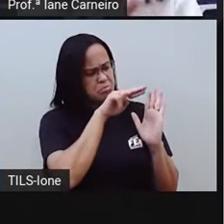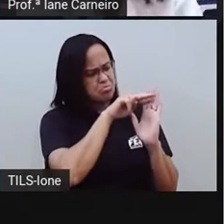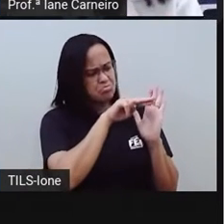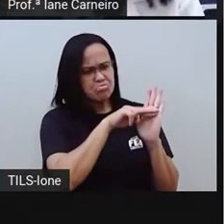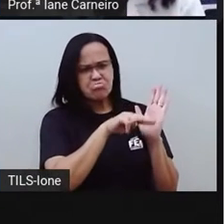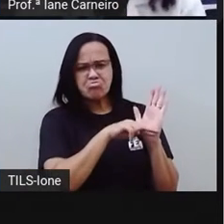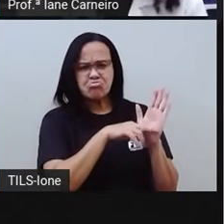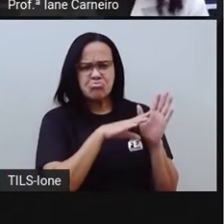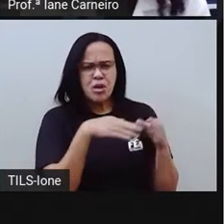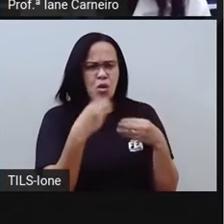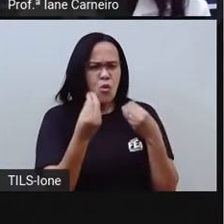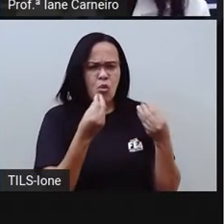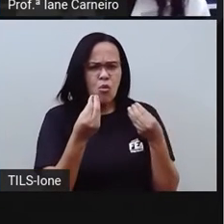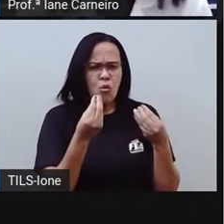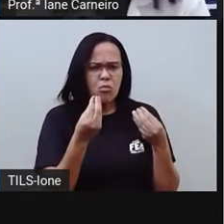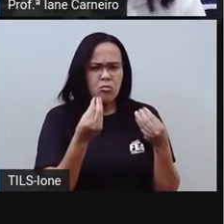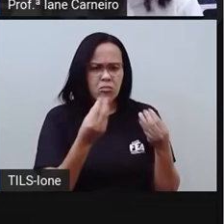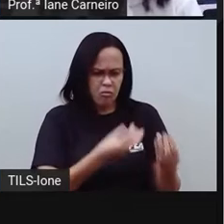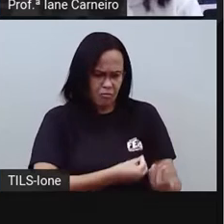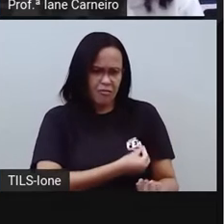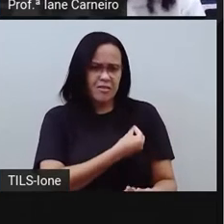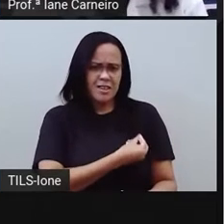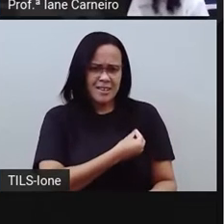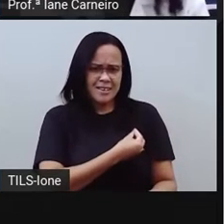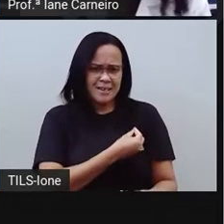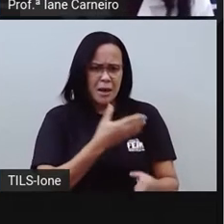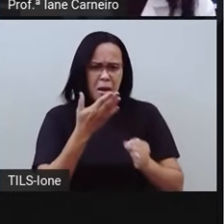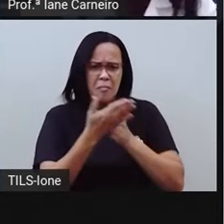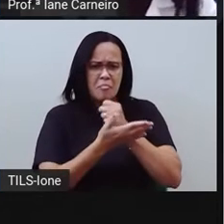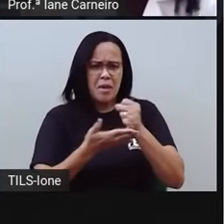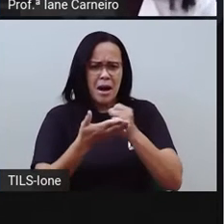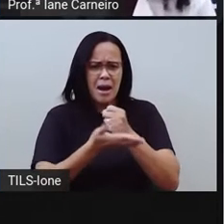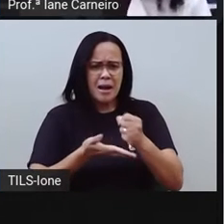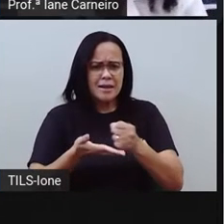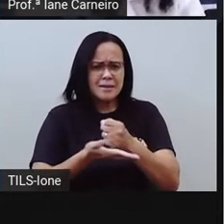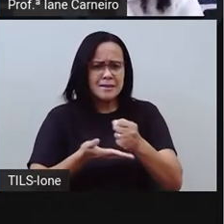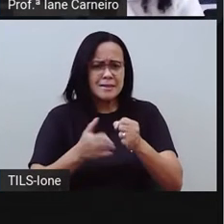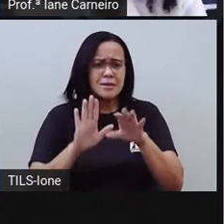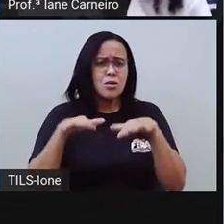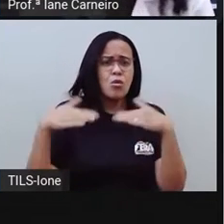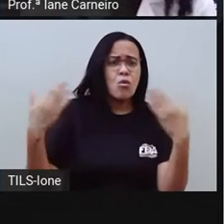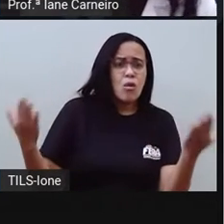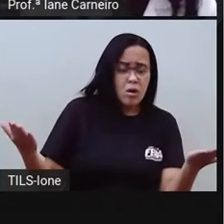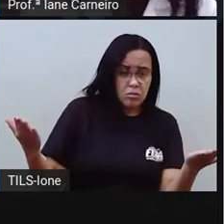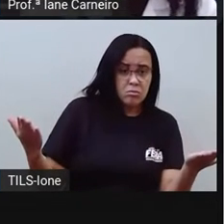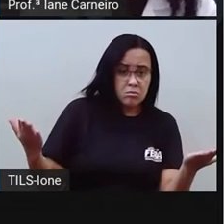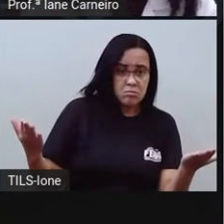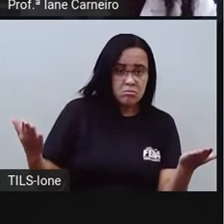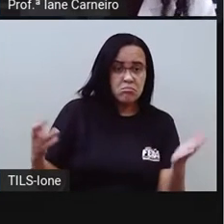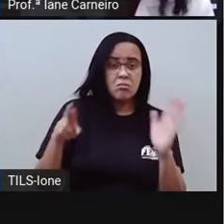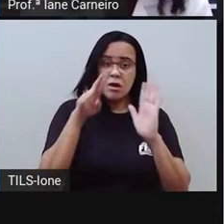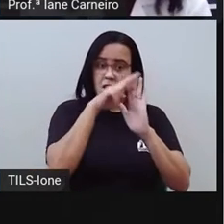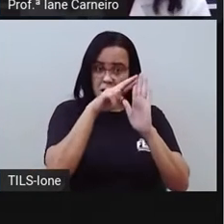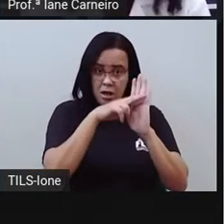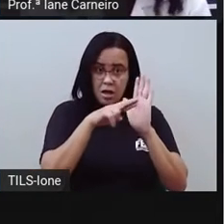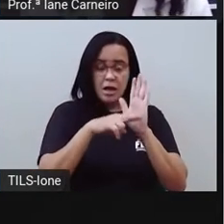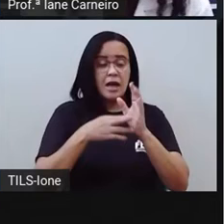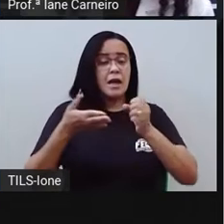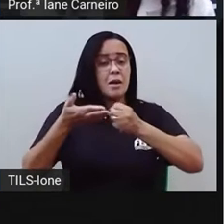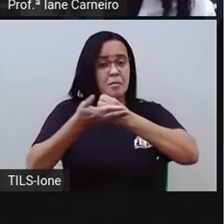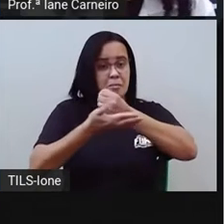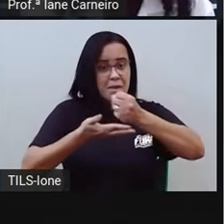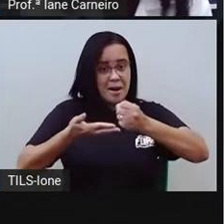regras básicas de convivência. Existem algumas, e como a Pró falou, são regras básicas, né? Que são, assim,